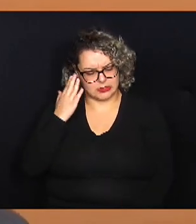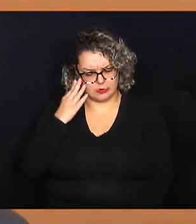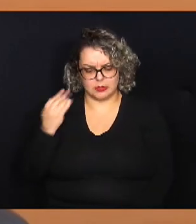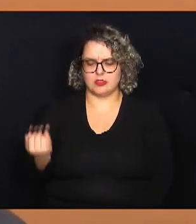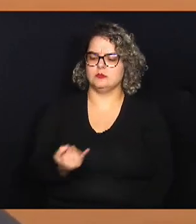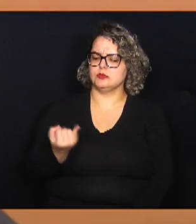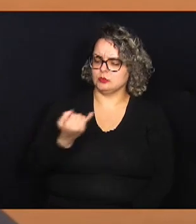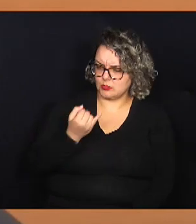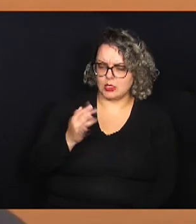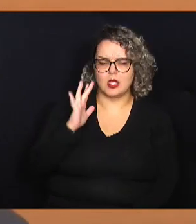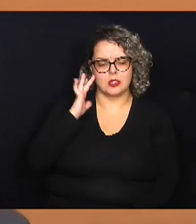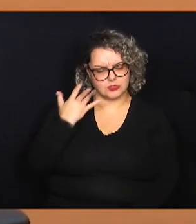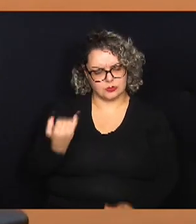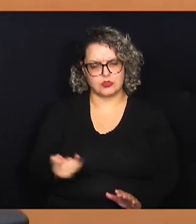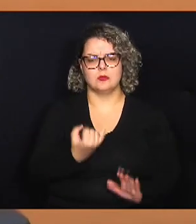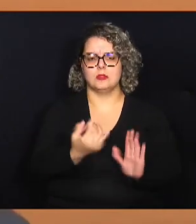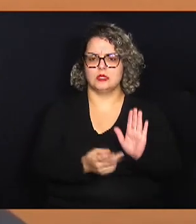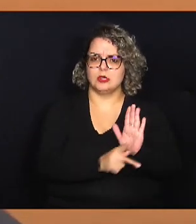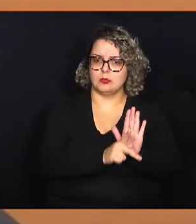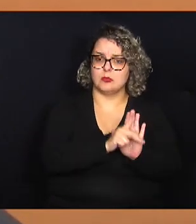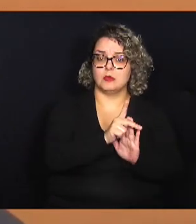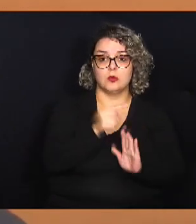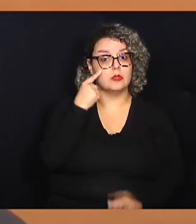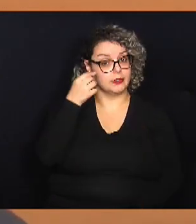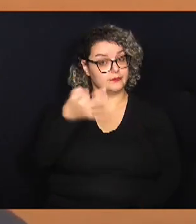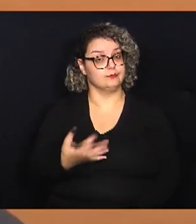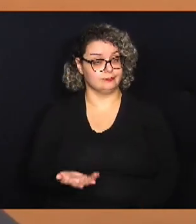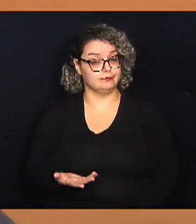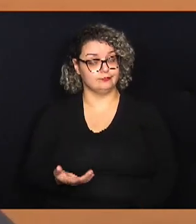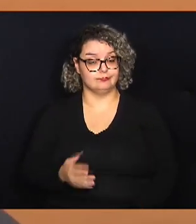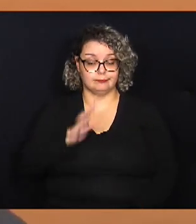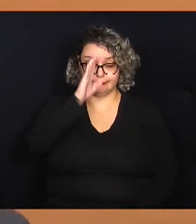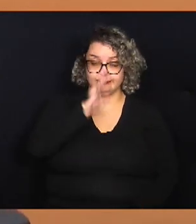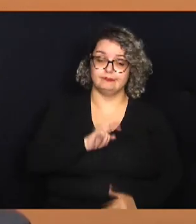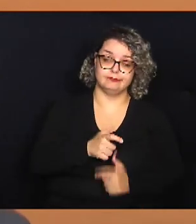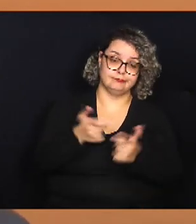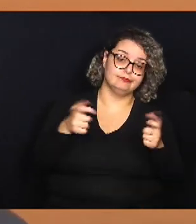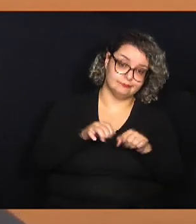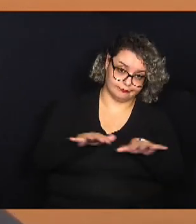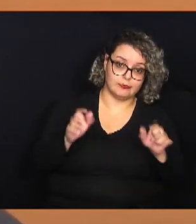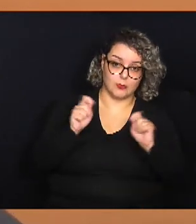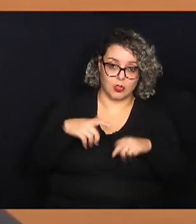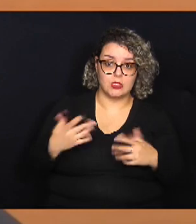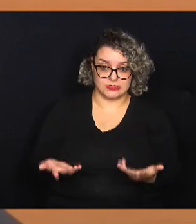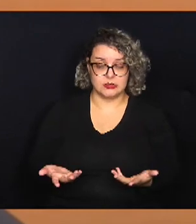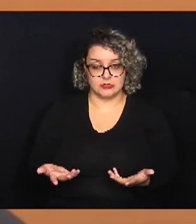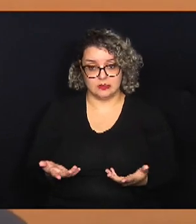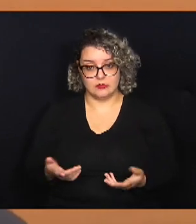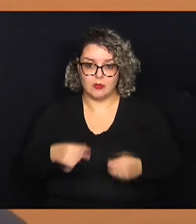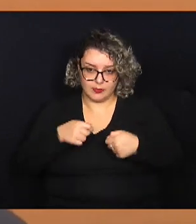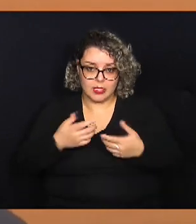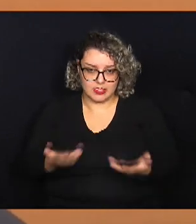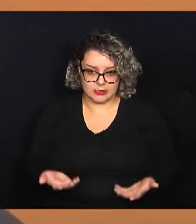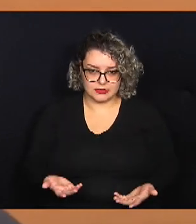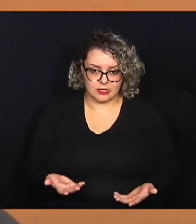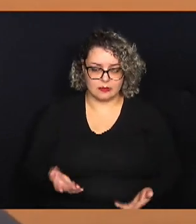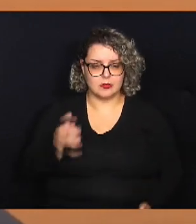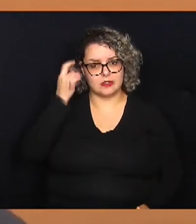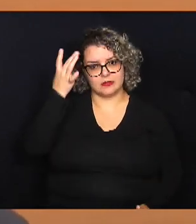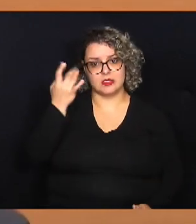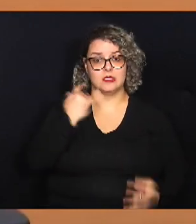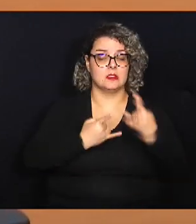que é interessante. Hoje, até o ideal seria que nós tivéssemos uma gratuidade mais ampla possível para poder facilitar e